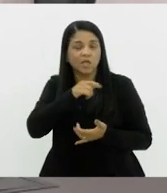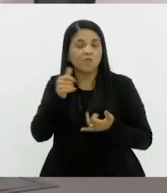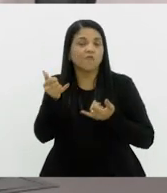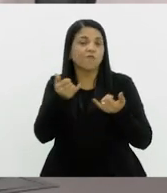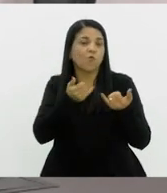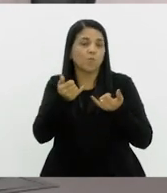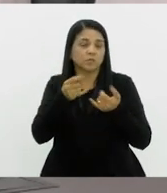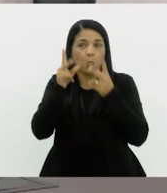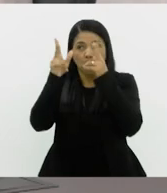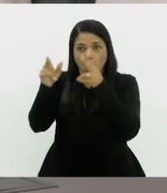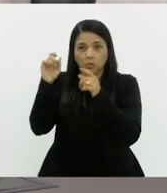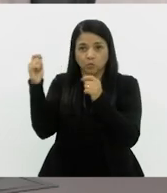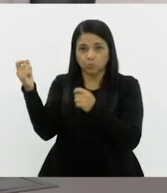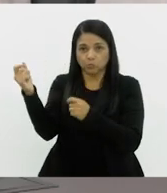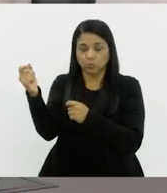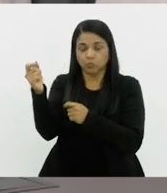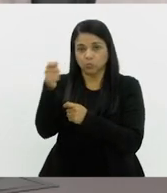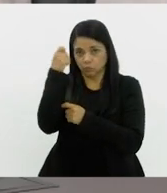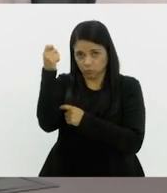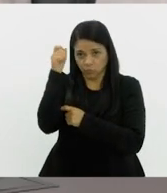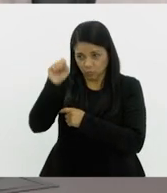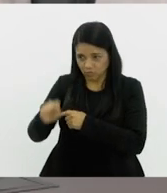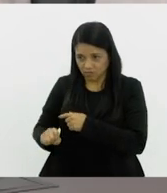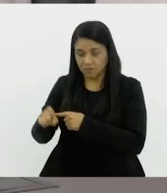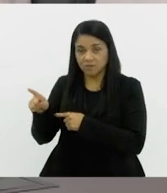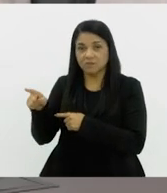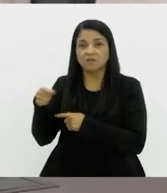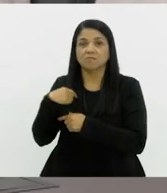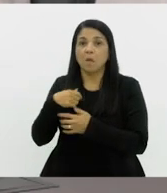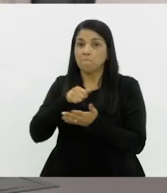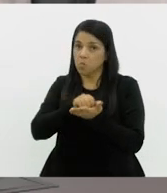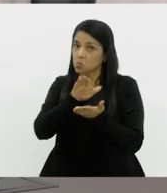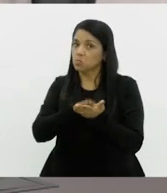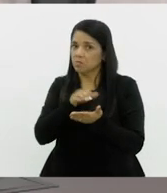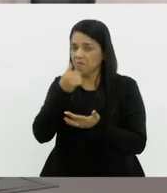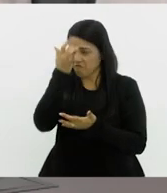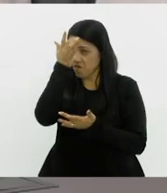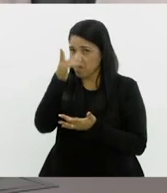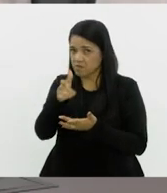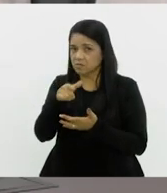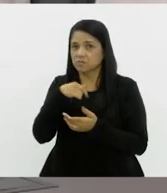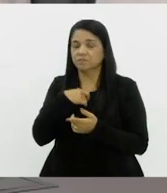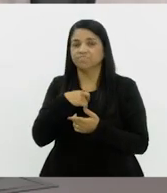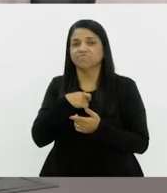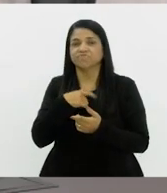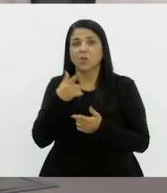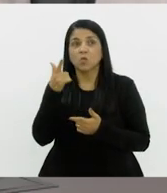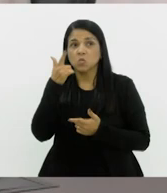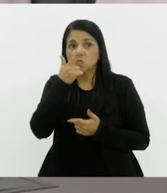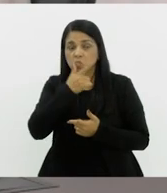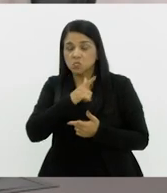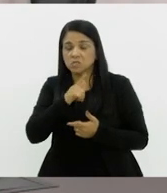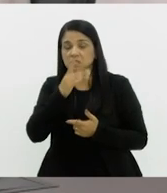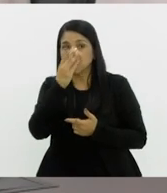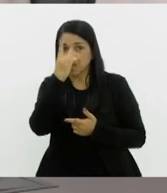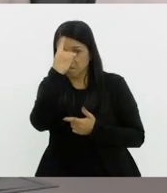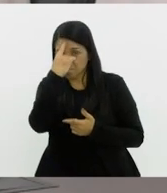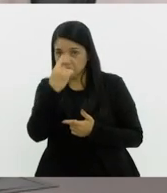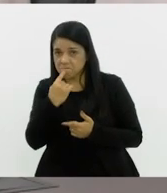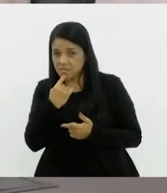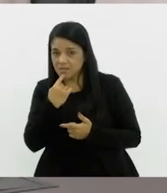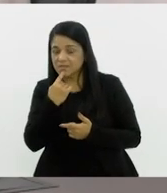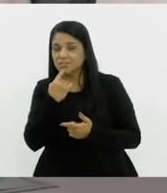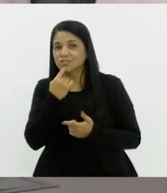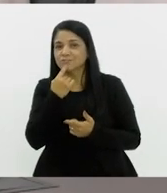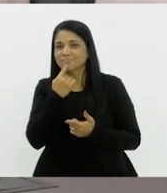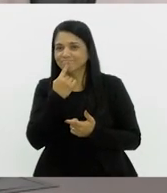foi no Sul, a gente multa. Mas é muito difícil para o usuário conseguir a imagem que nos permita fazer a autuação. Então, assim, é